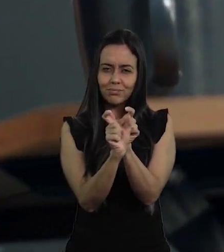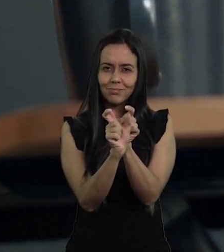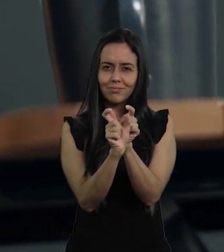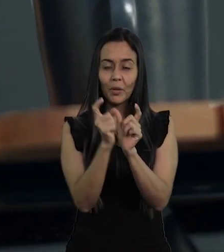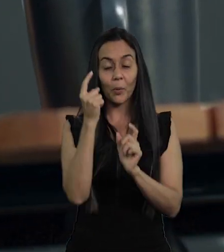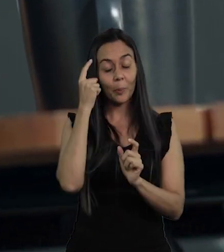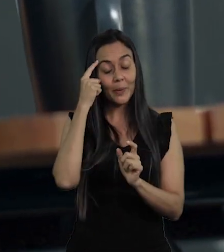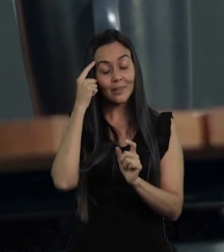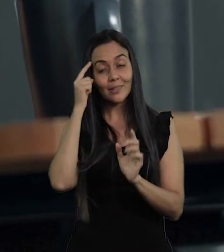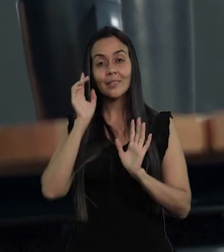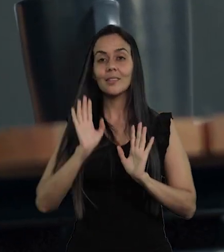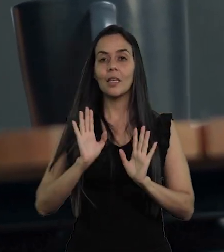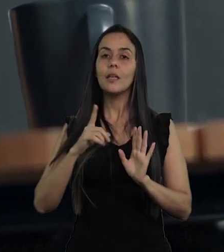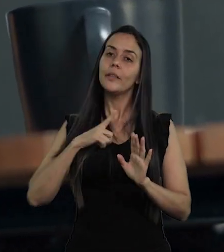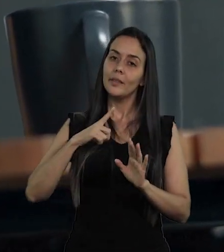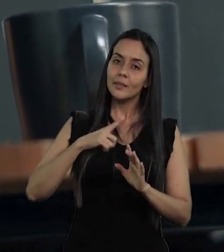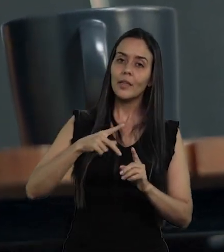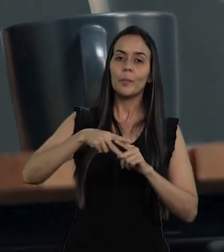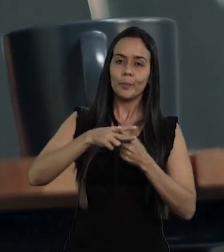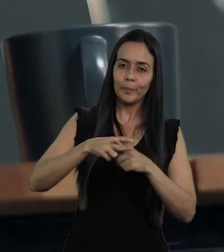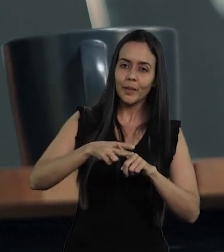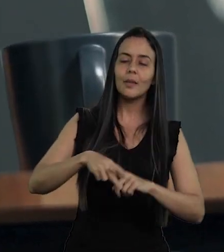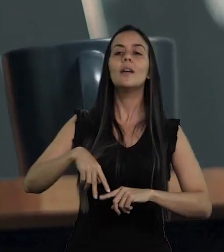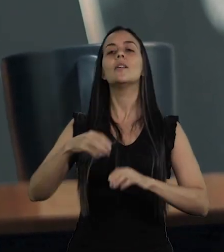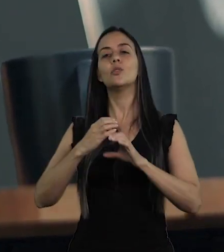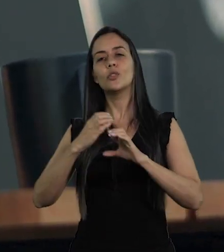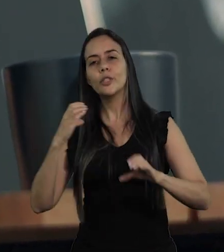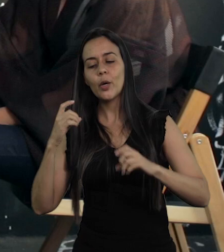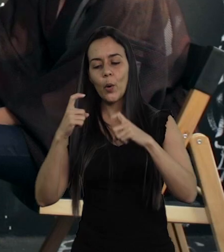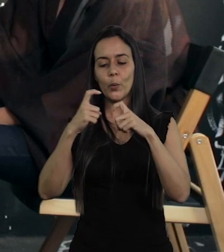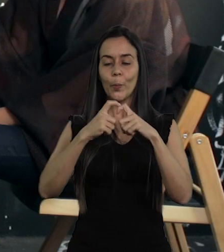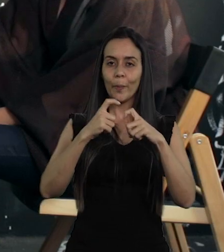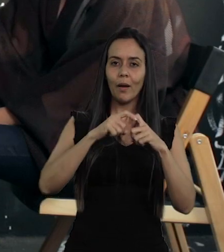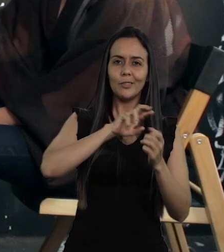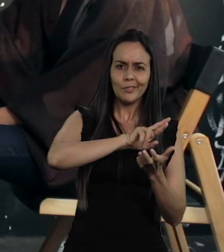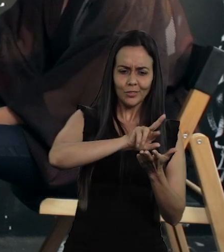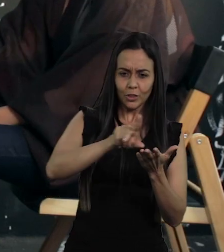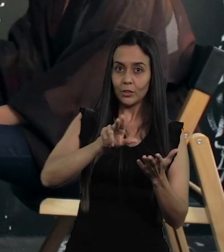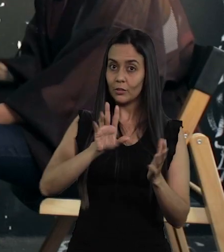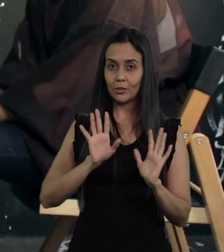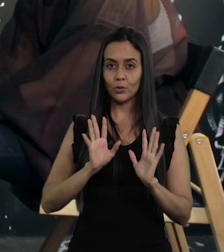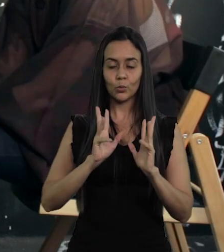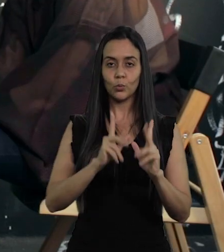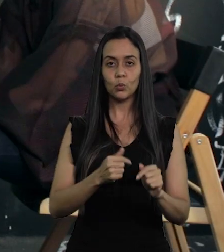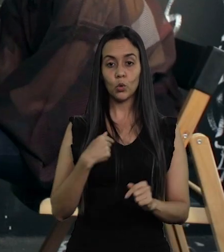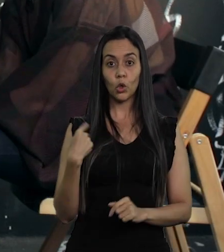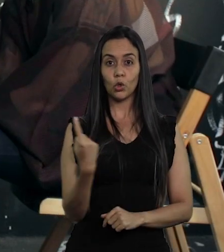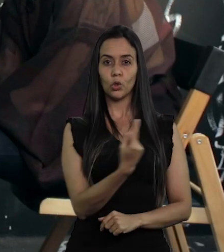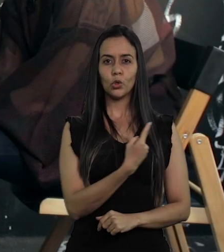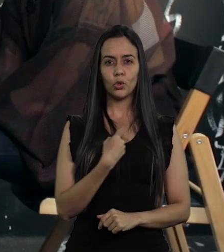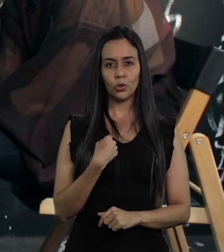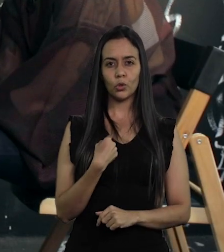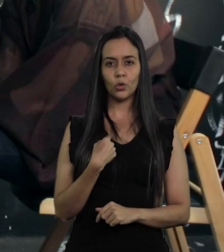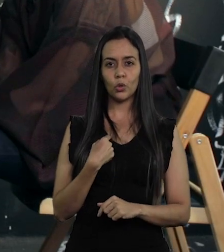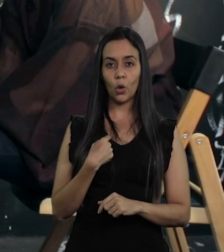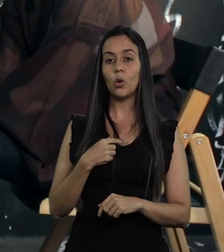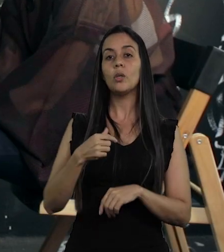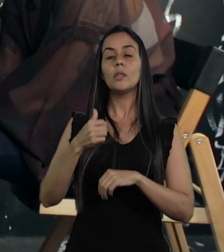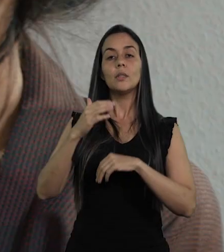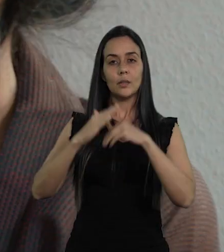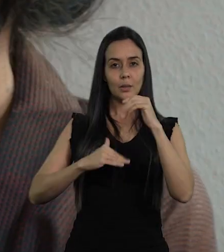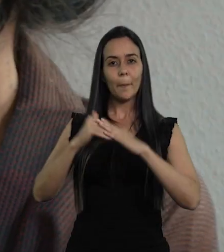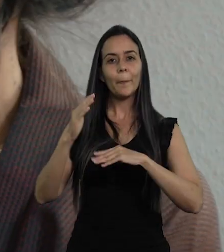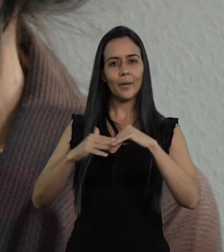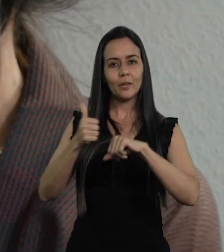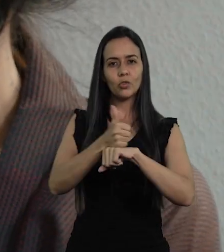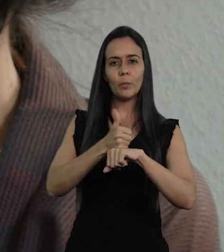Você tem o mecânico, você tem o engenheiro, você tem o médico e daí para frente. A área que a gente opera é uma área que ela é mais